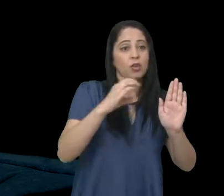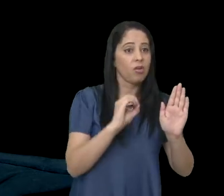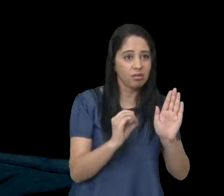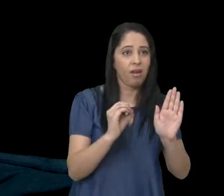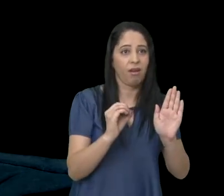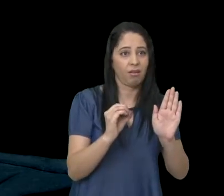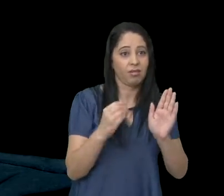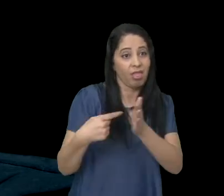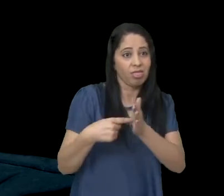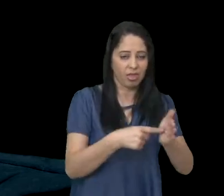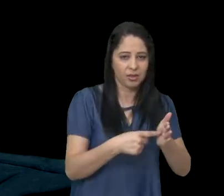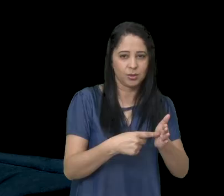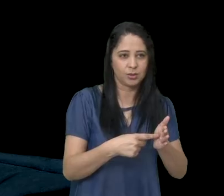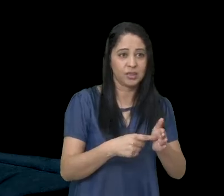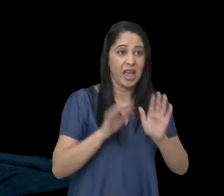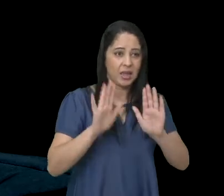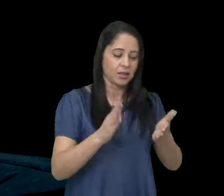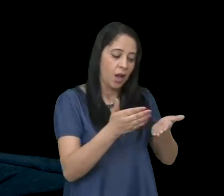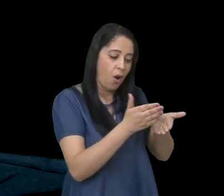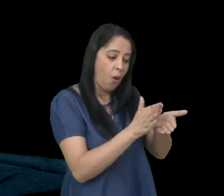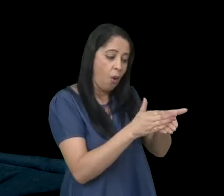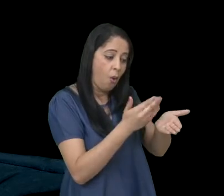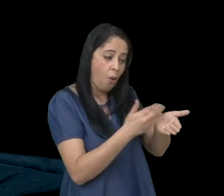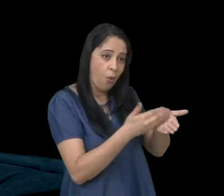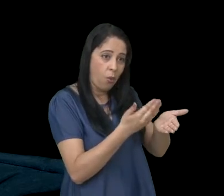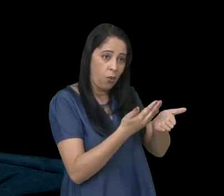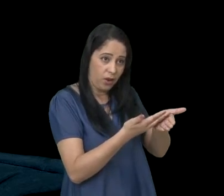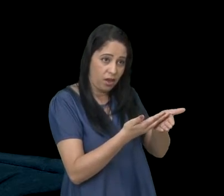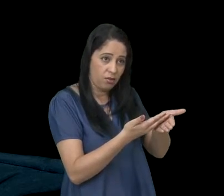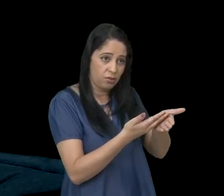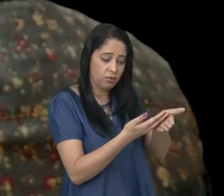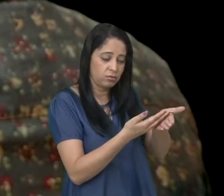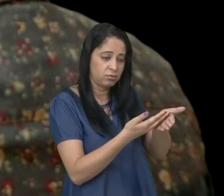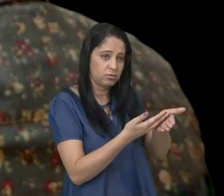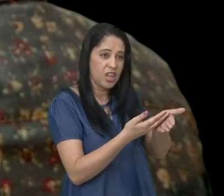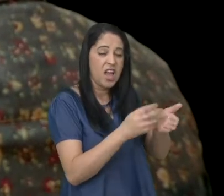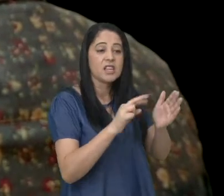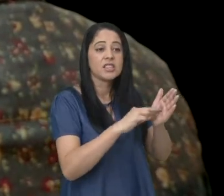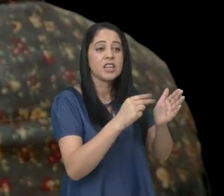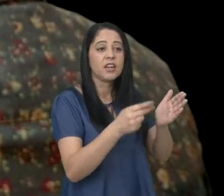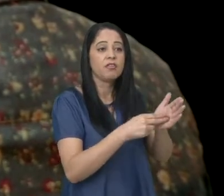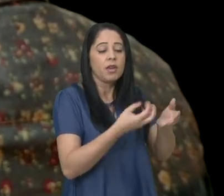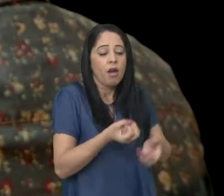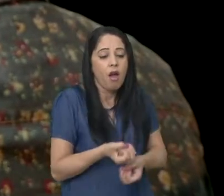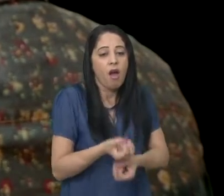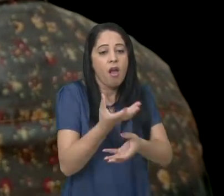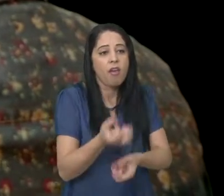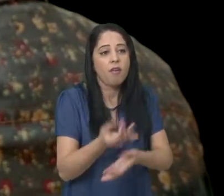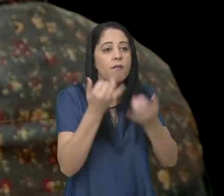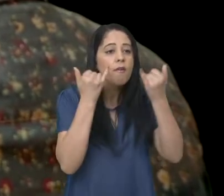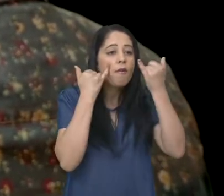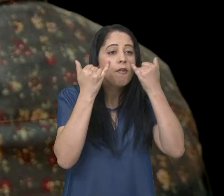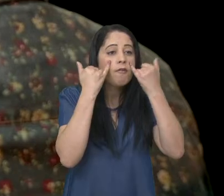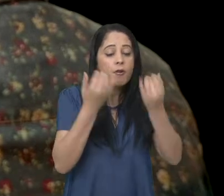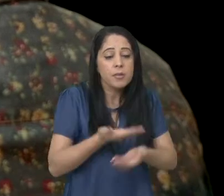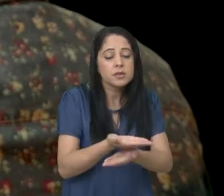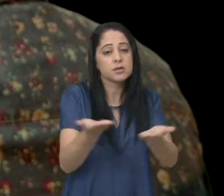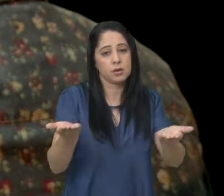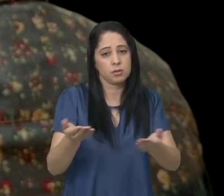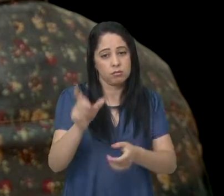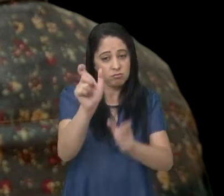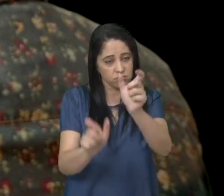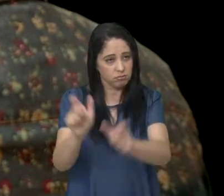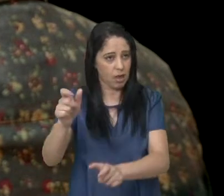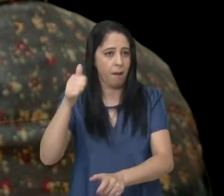um instrumento, né, para orientar as pessoas, né, através de uma cartilha, que é uma leitura e tudo mais. Então,